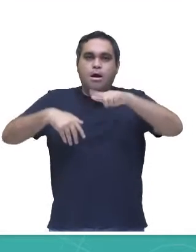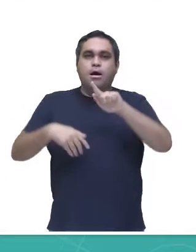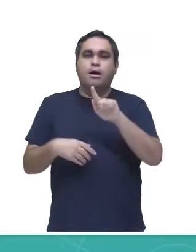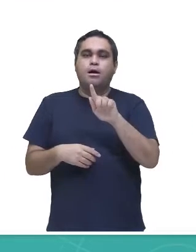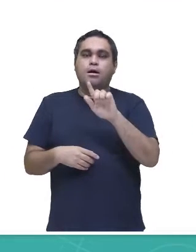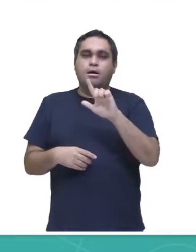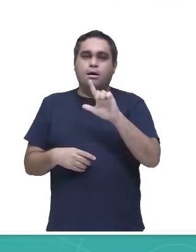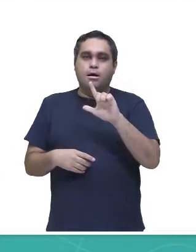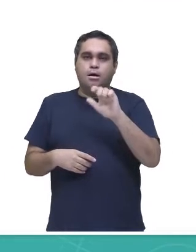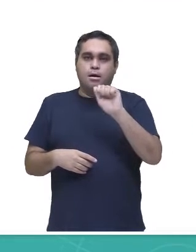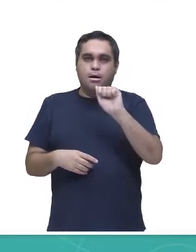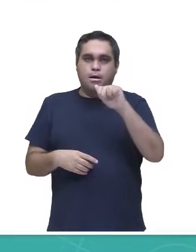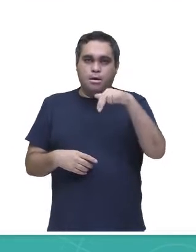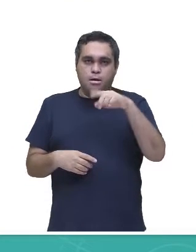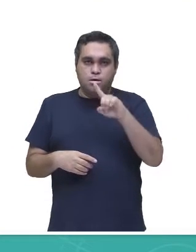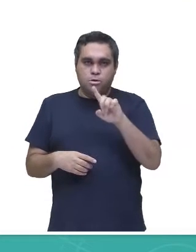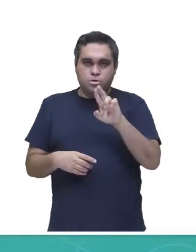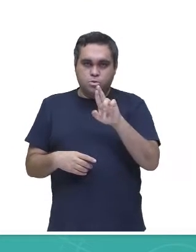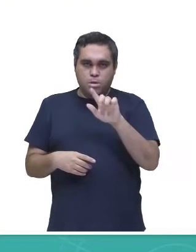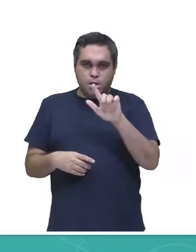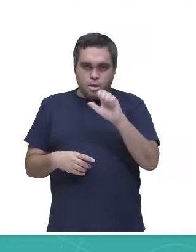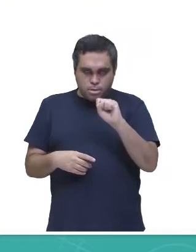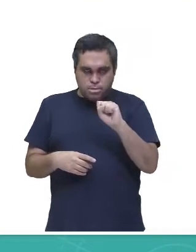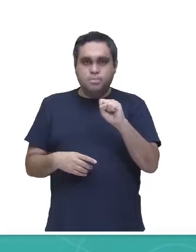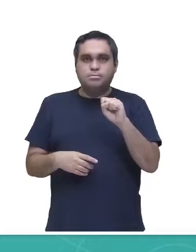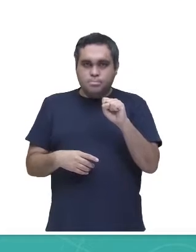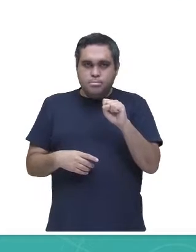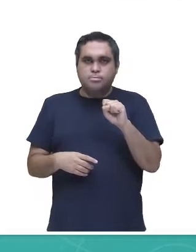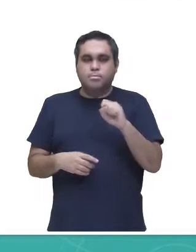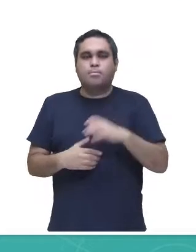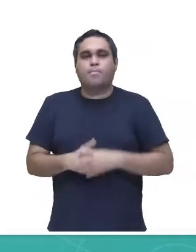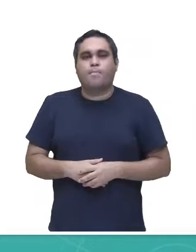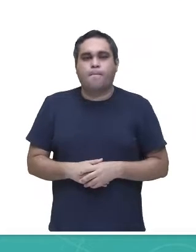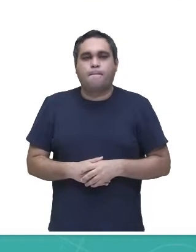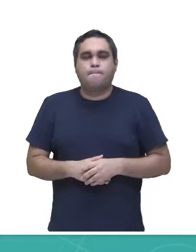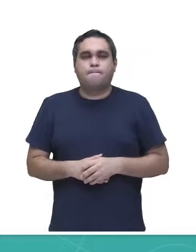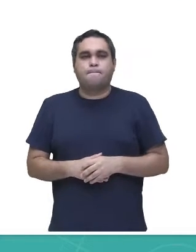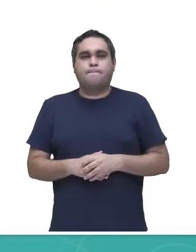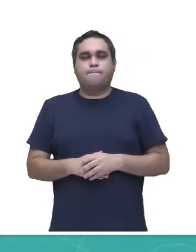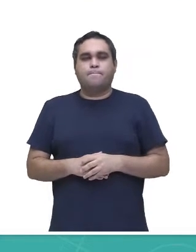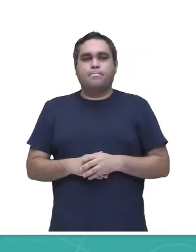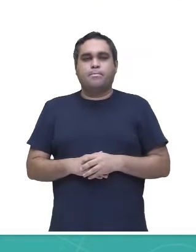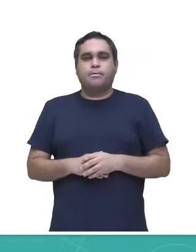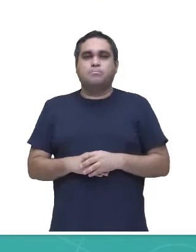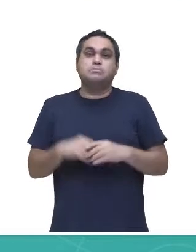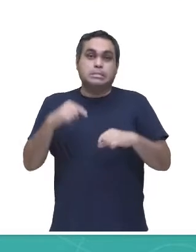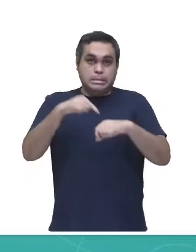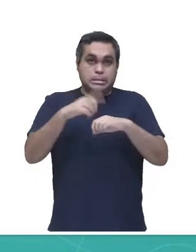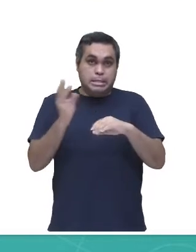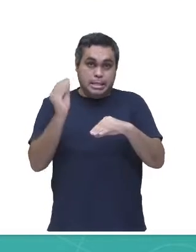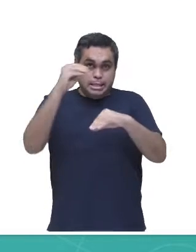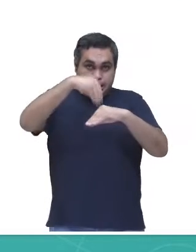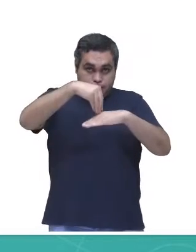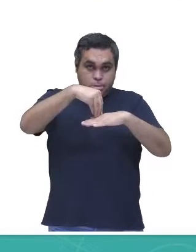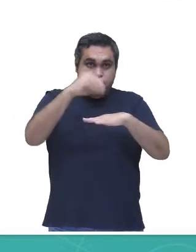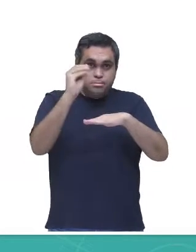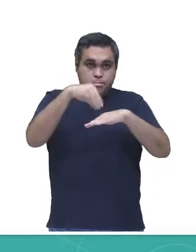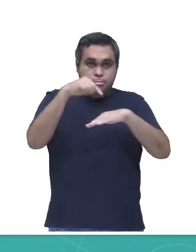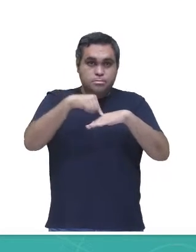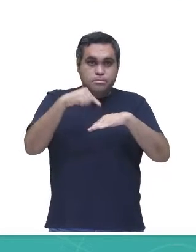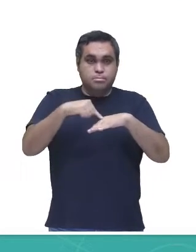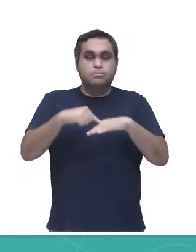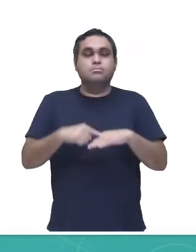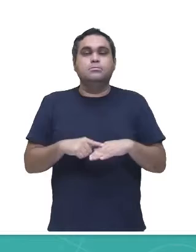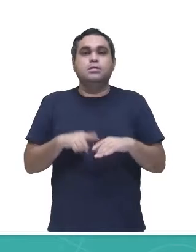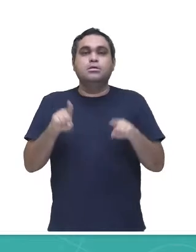pode visualizar aqui nessa imagem. E aí a gente ainda tem uma outra camada, né, que é a